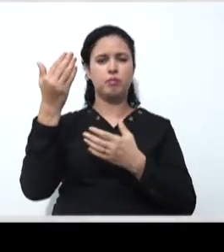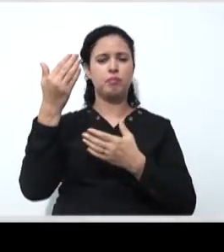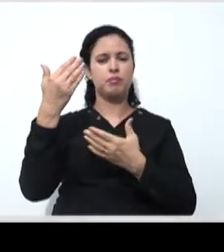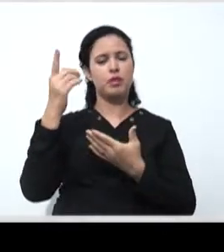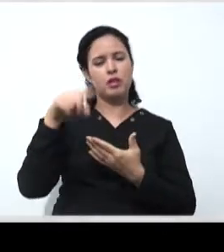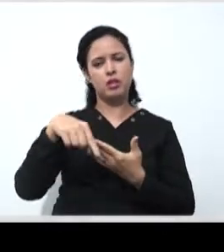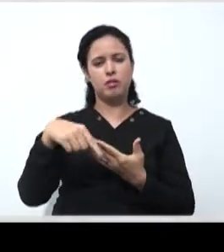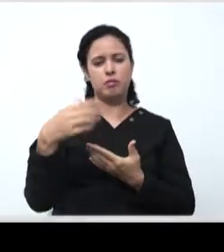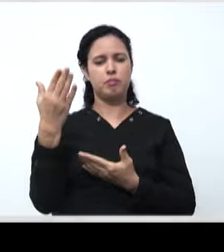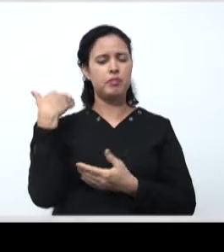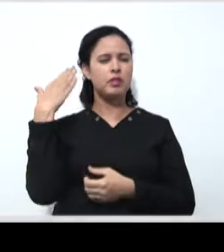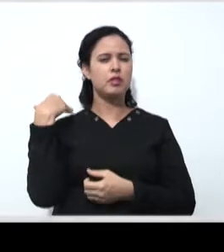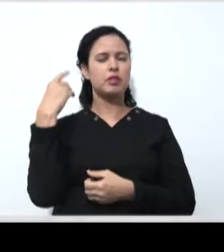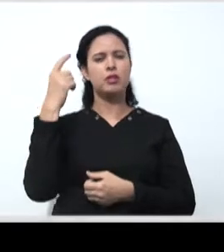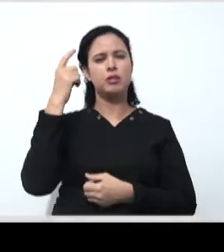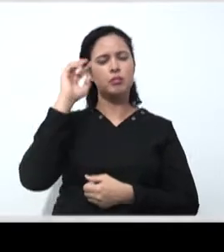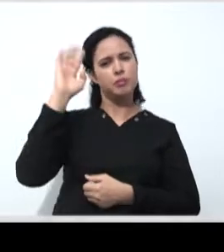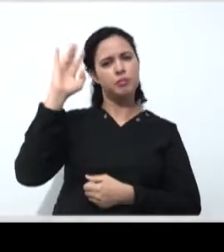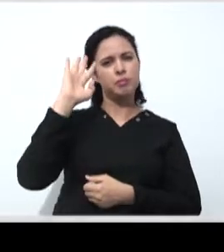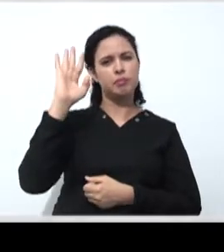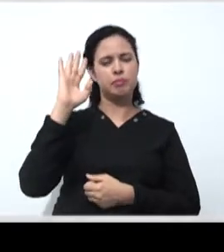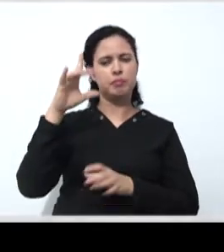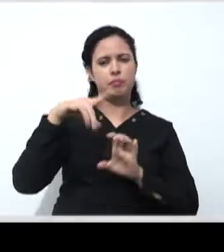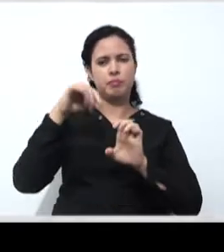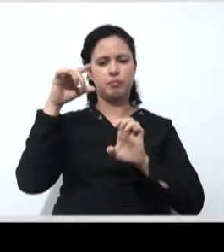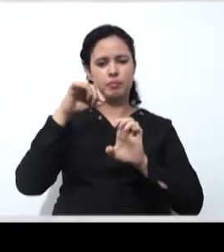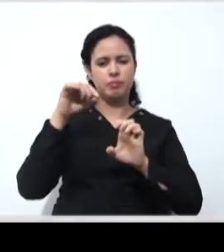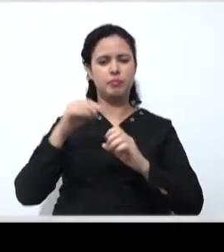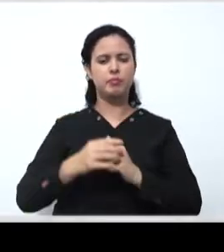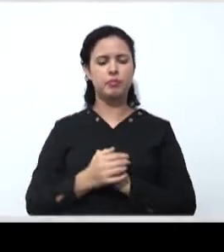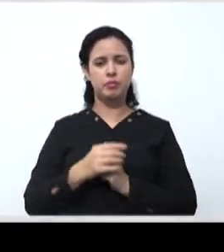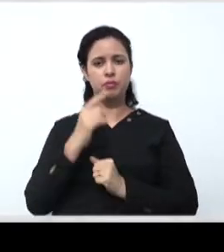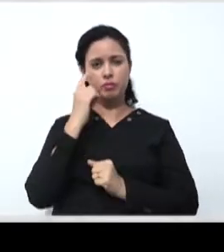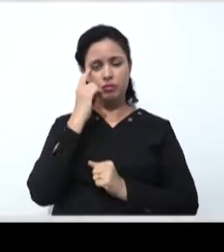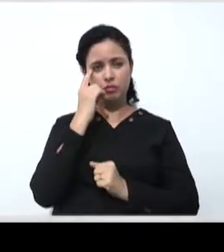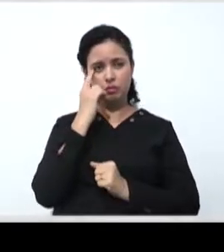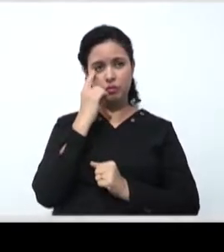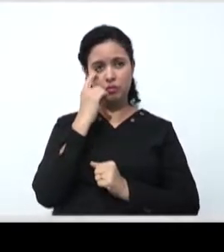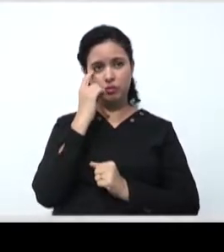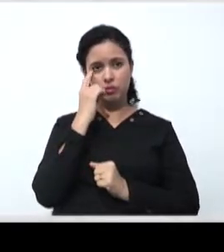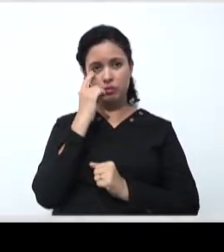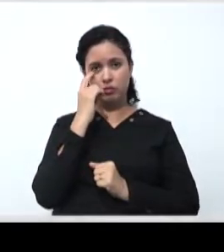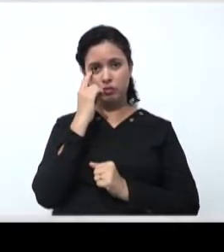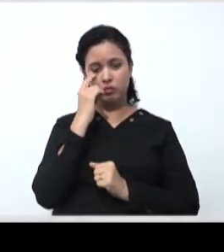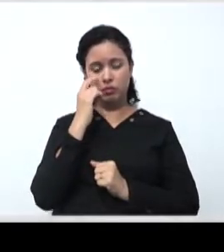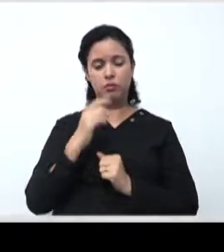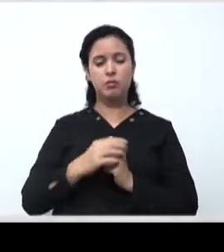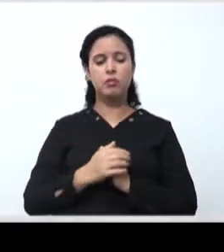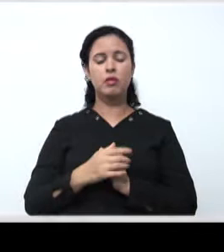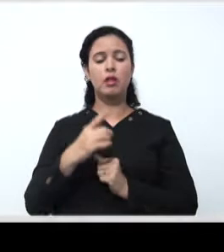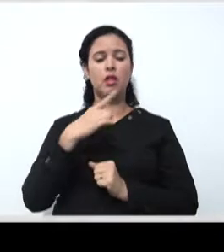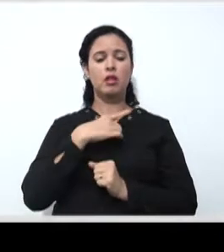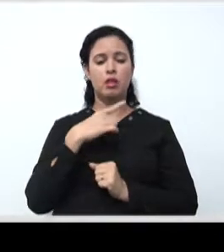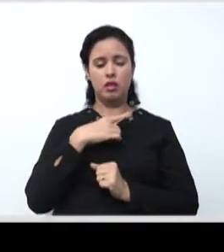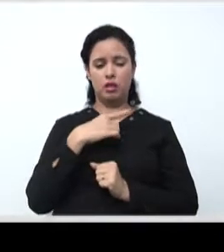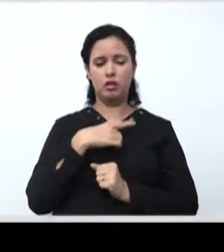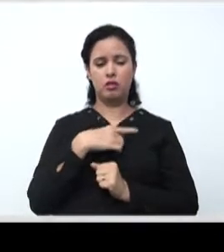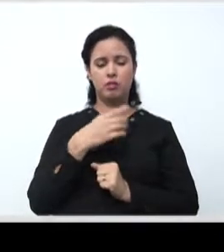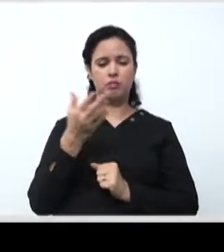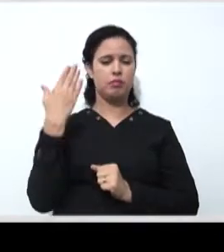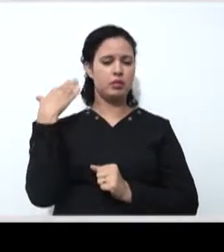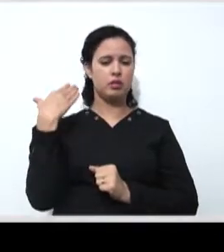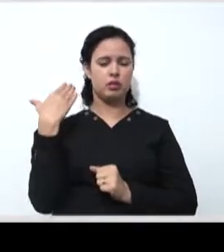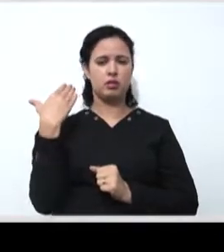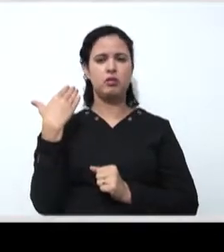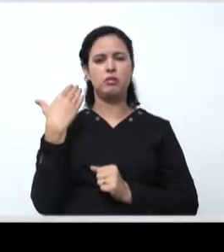pensamento empreendedor. Da onde veio esse pensamento empreendedor? Teve a era econômica, 1870, 1940, e que